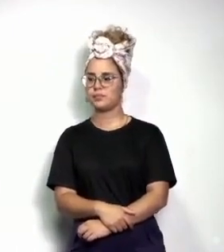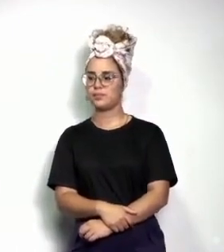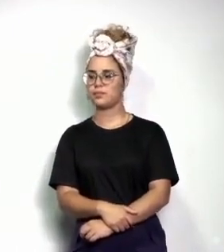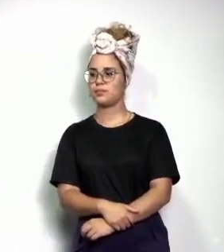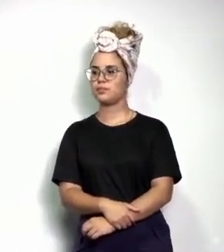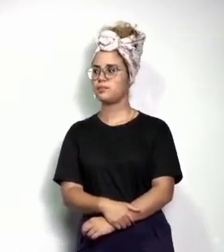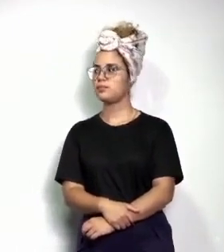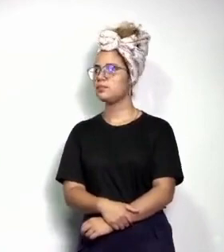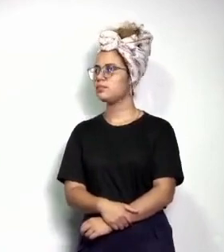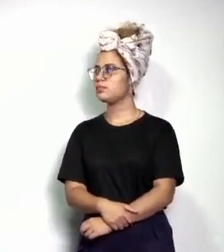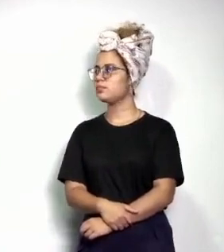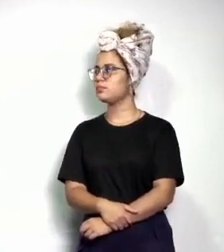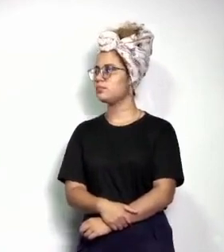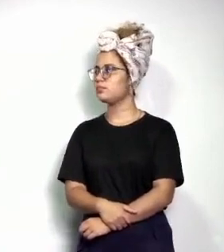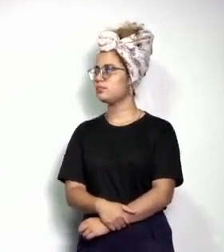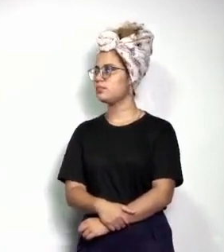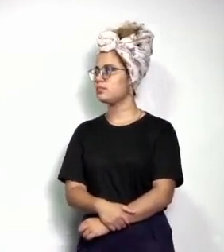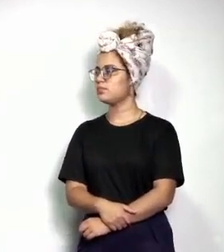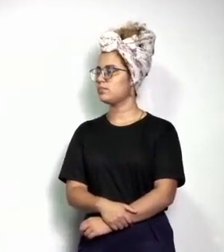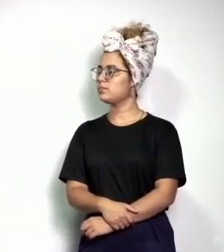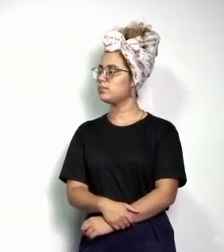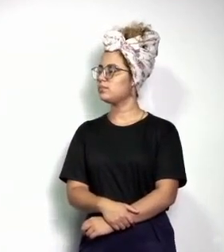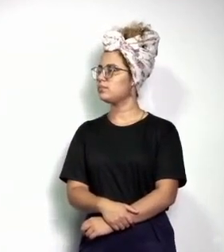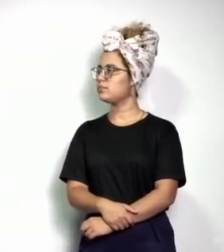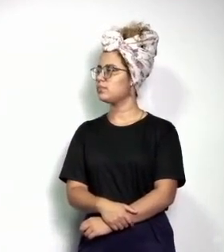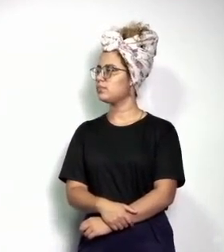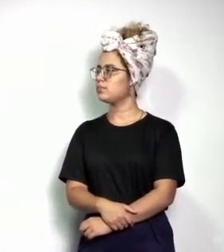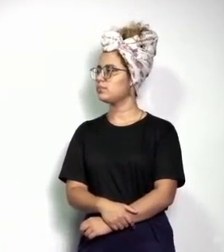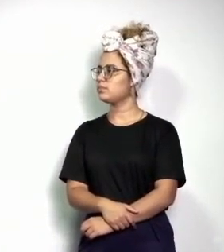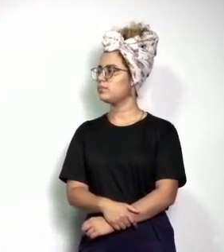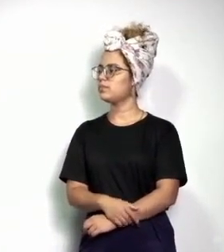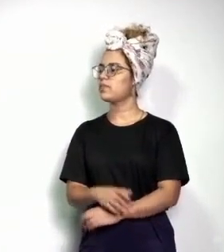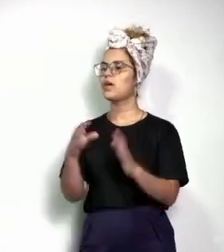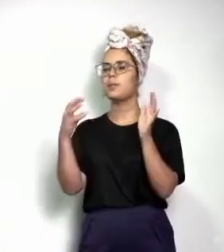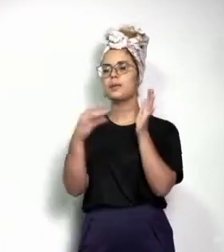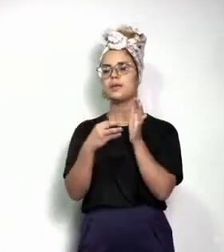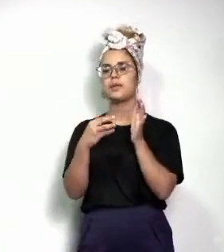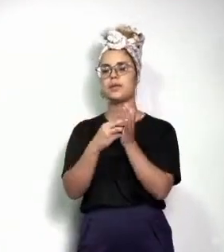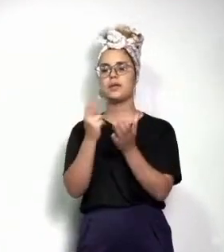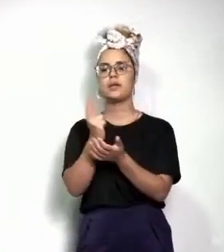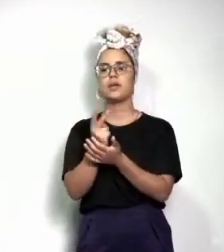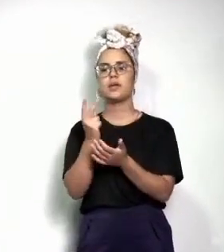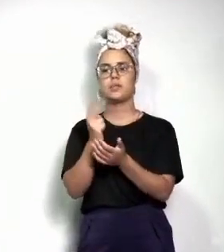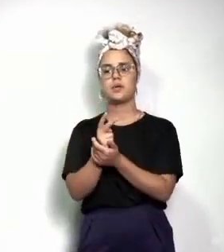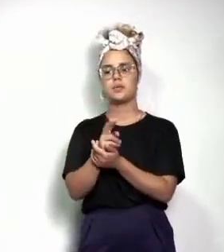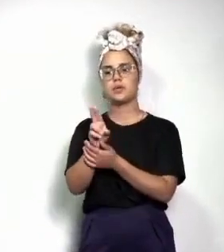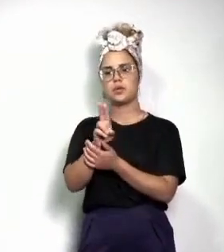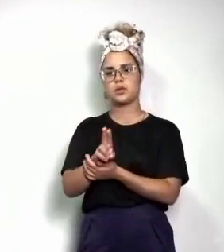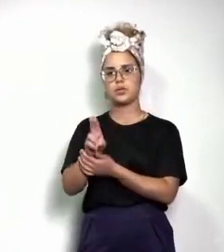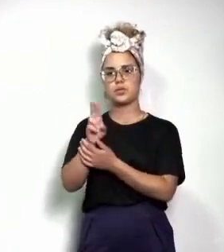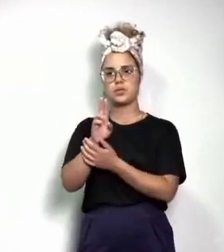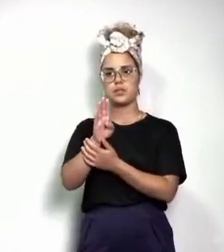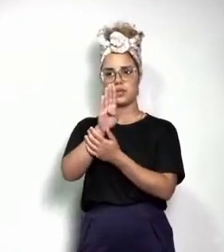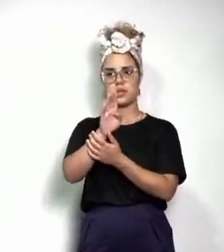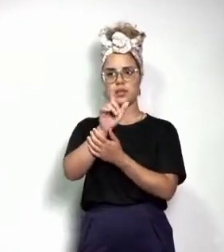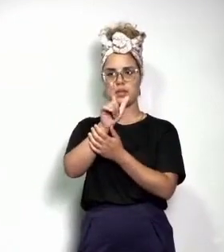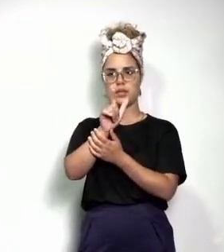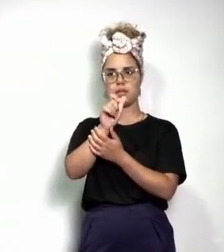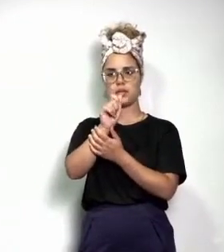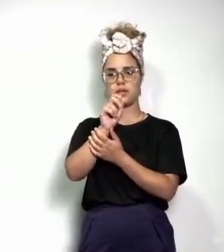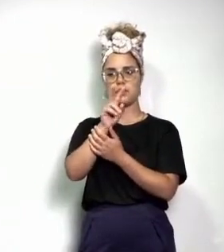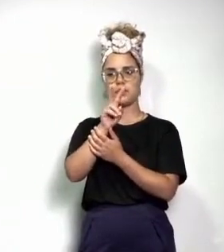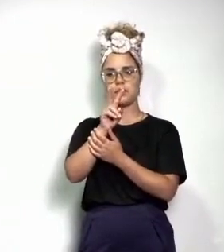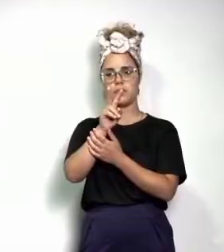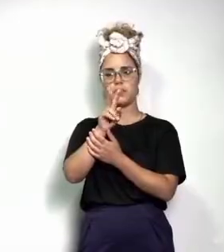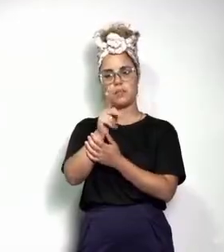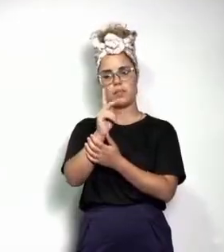aproveitar? Tá ligado? Tá. É, essa bateria é a mesma que usa na Blackmagic, não é? Depende, eu já vi a V-Mount. É,